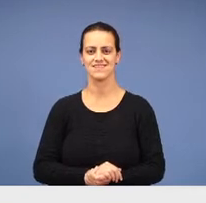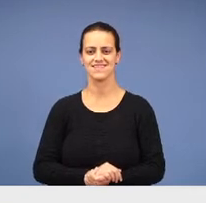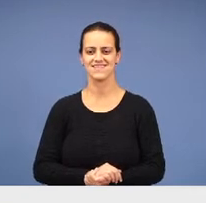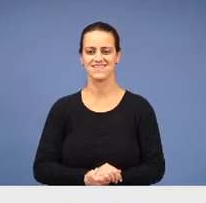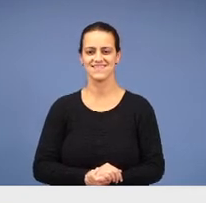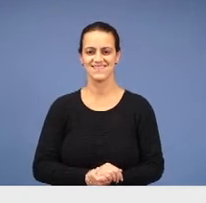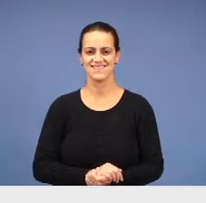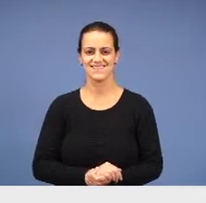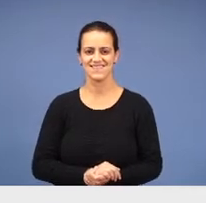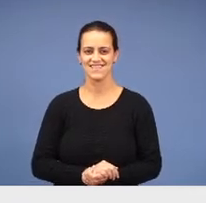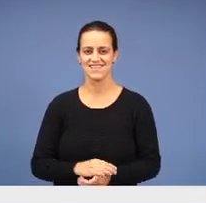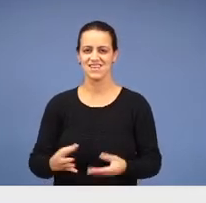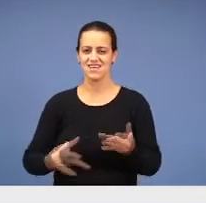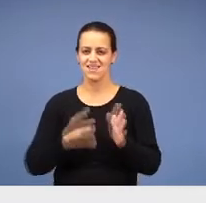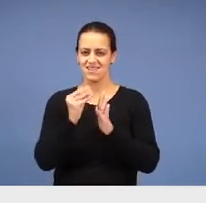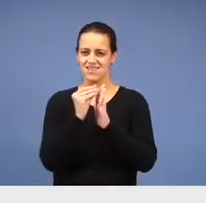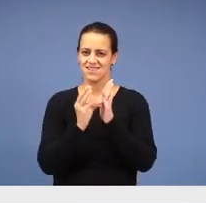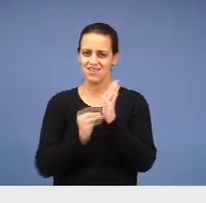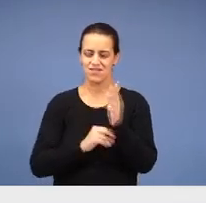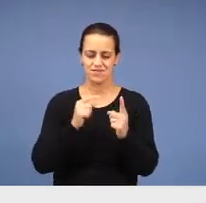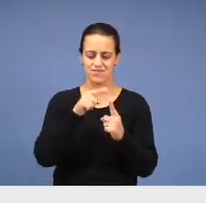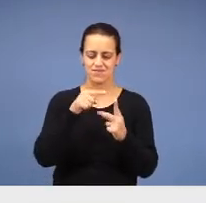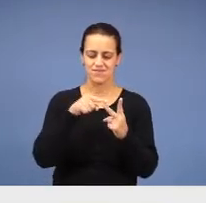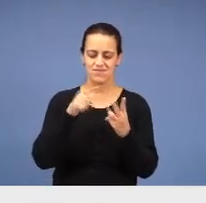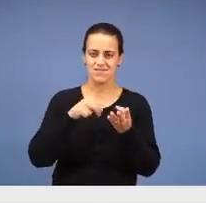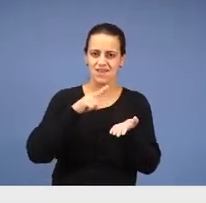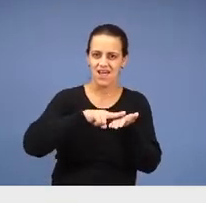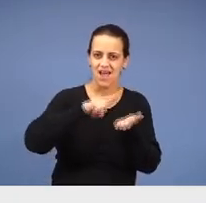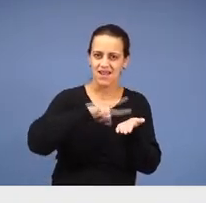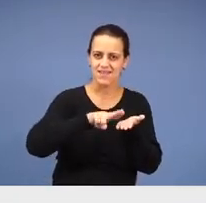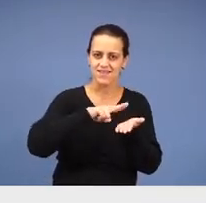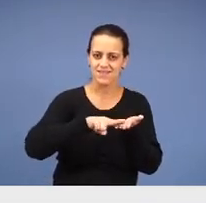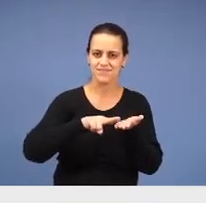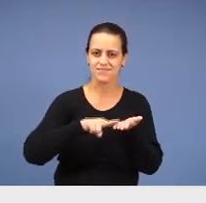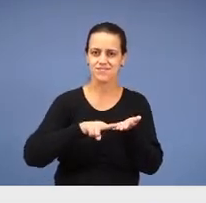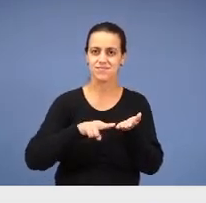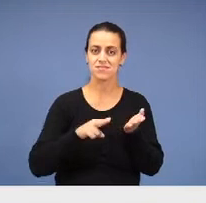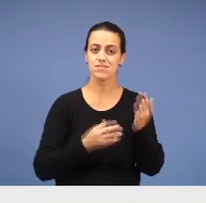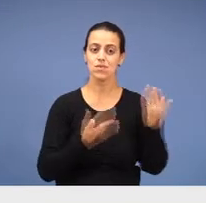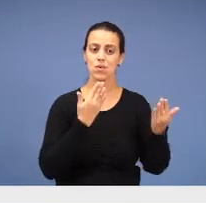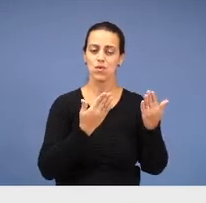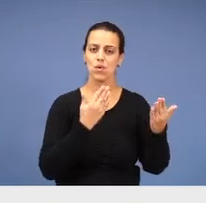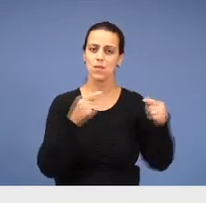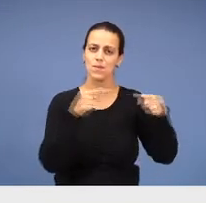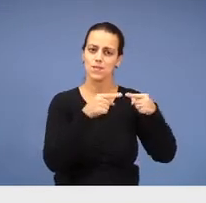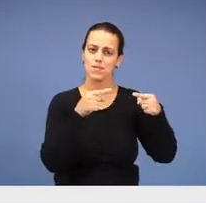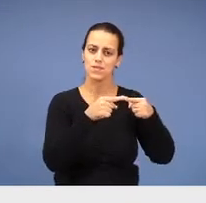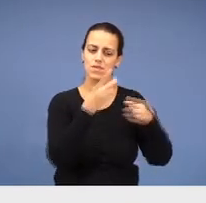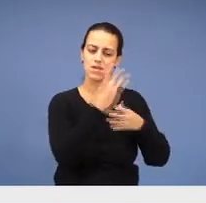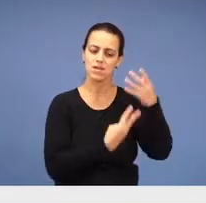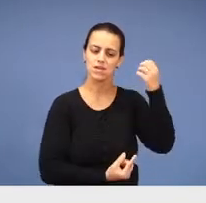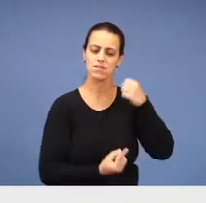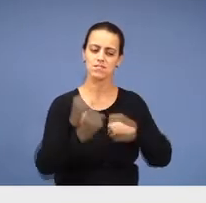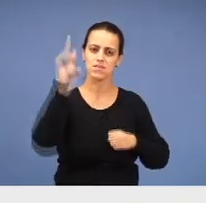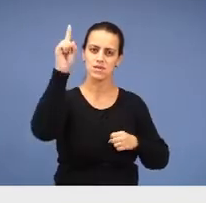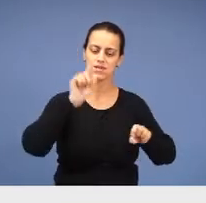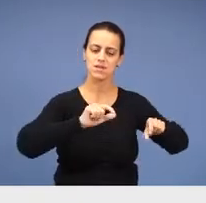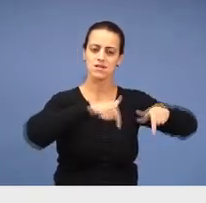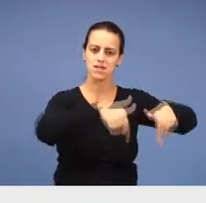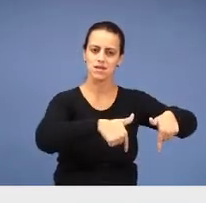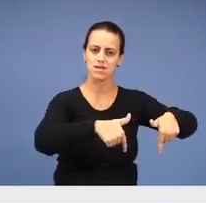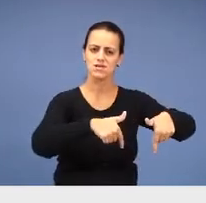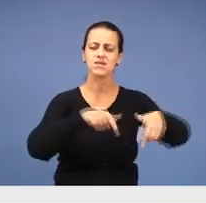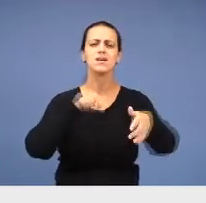O conteúdo das três primeiras cartas está relacionado com a operação da Trindade. Pergunta-se, qual a